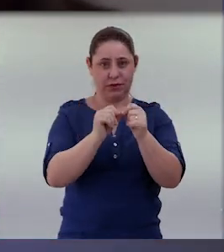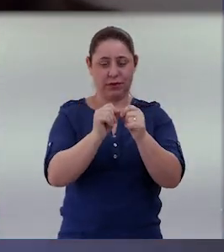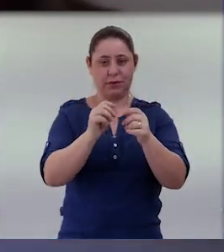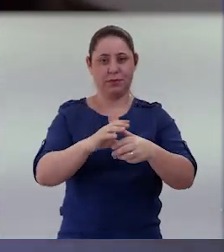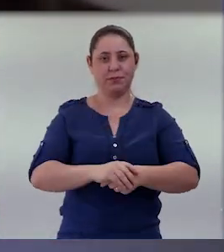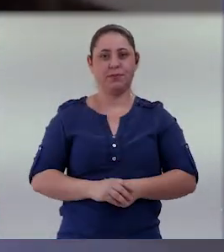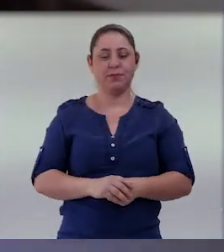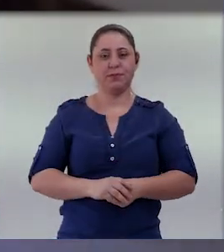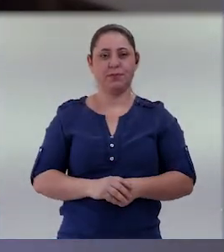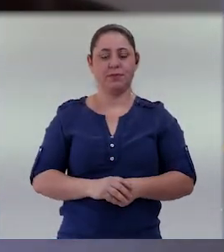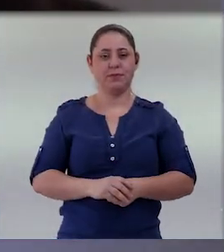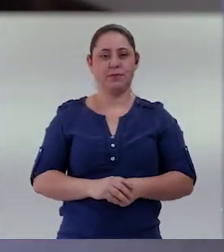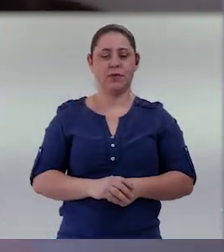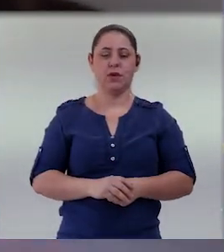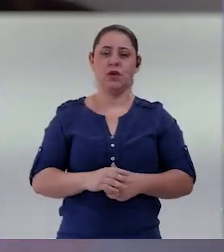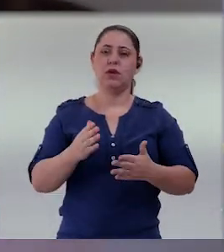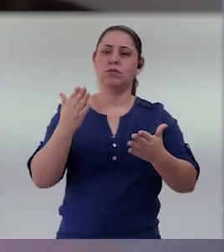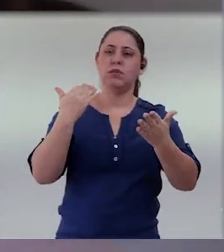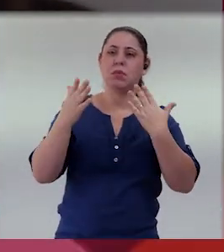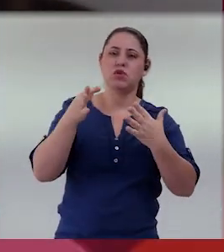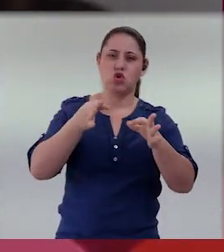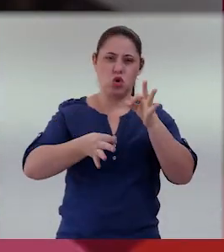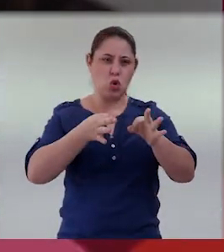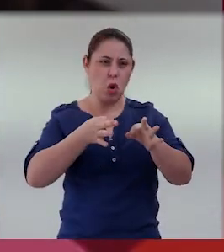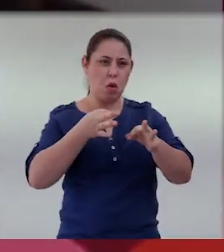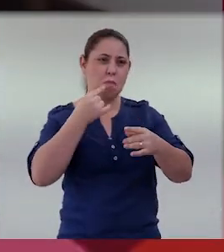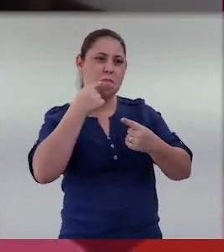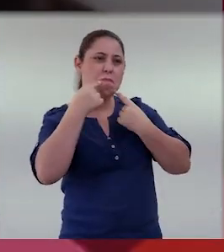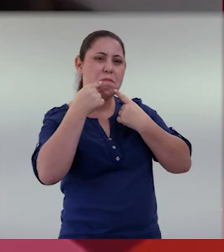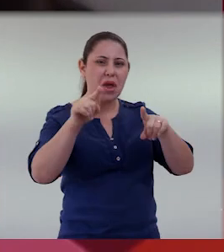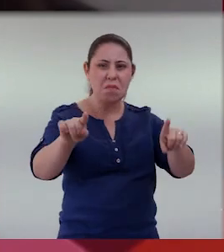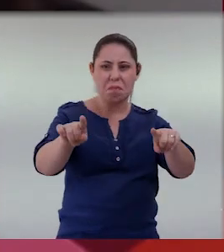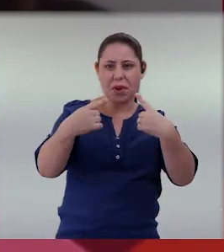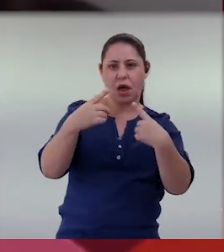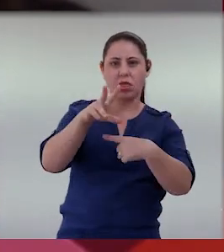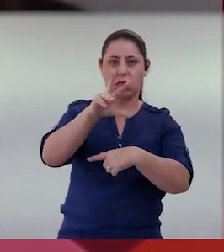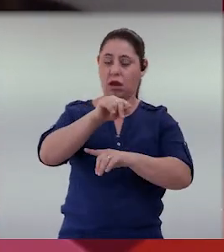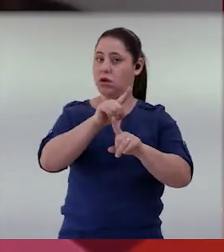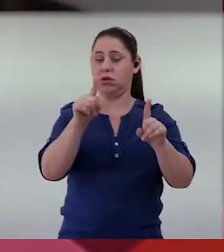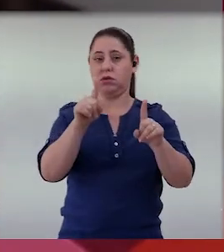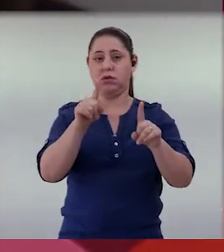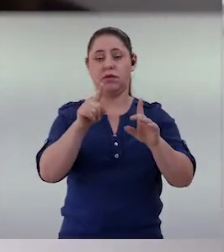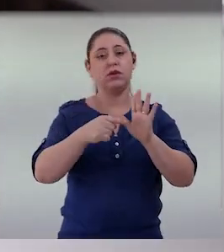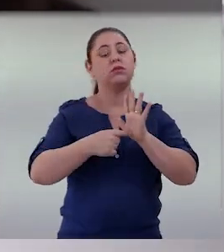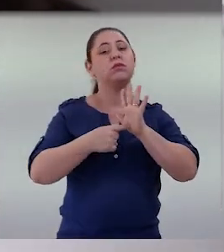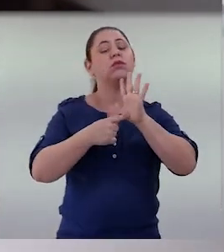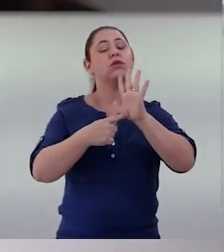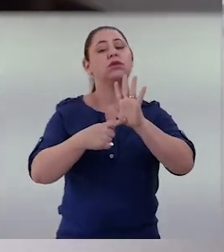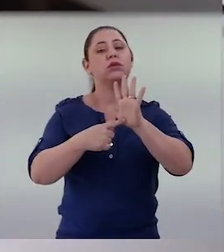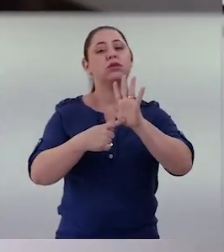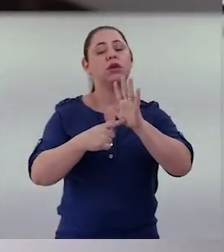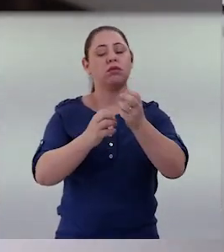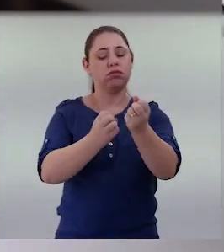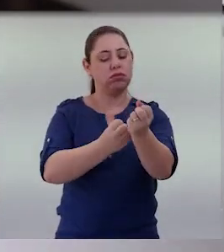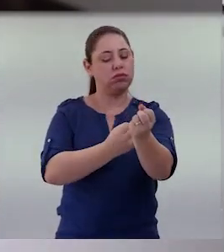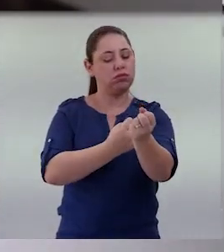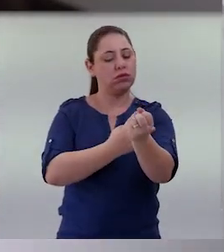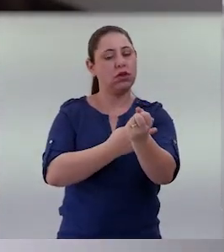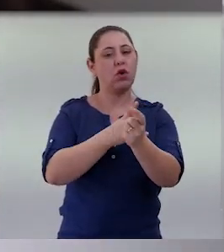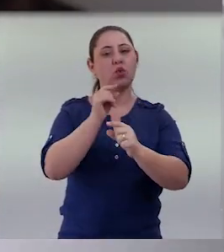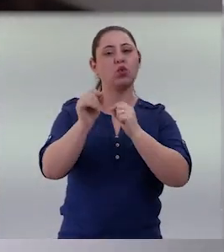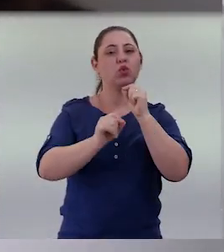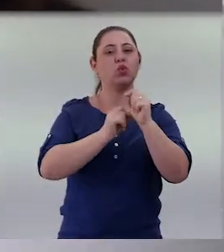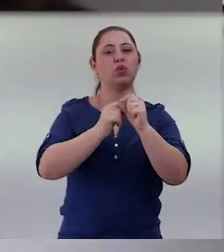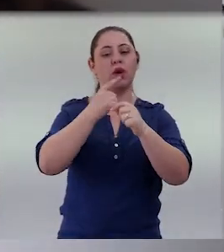está fazendo aqui agora. E um papo sem julgamento, né, onde a pessoa vai colocar ali suas emoções,